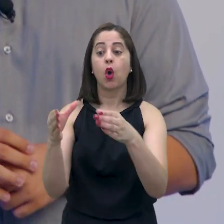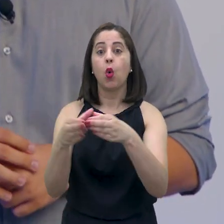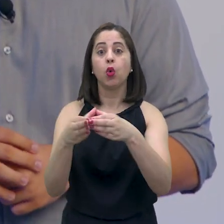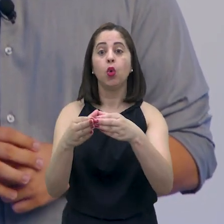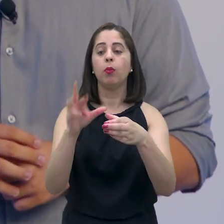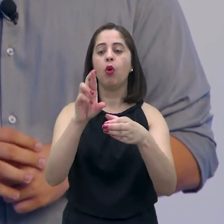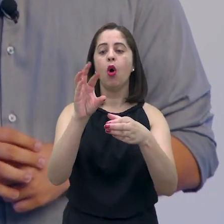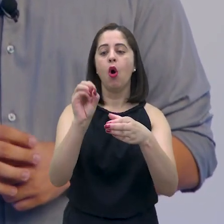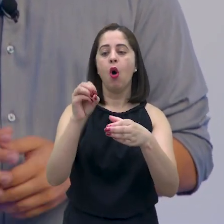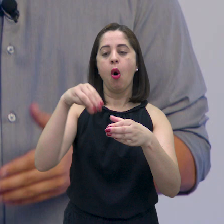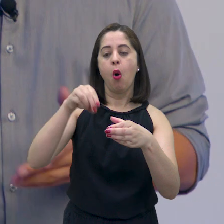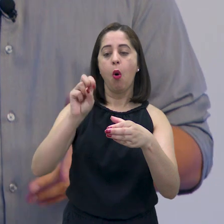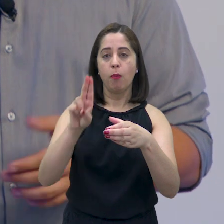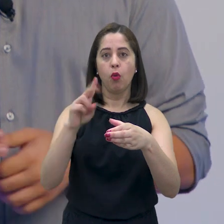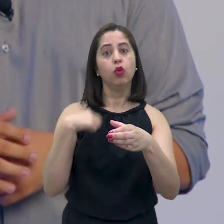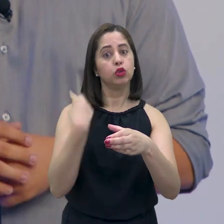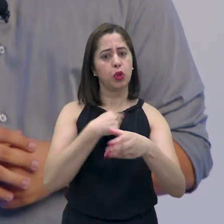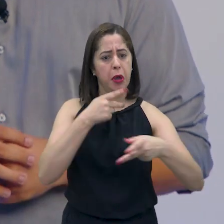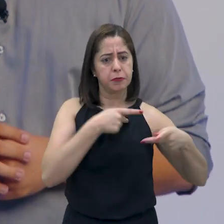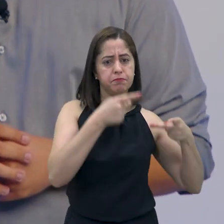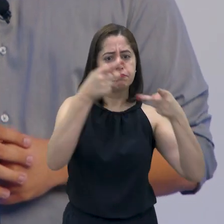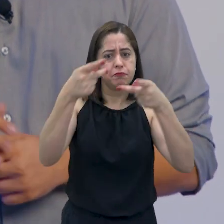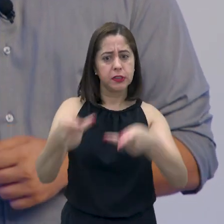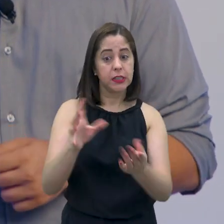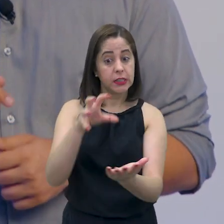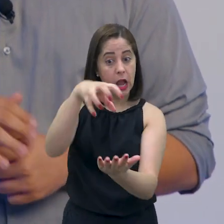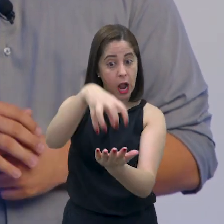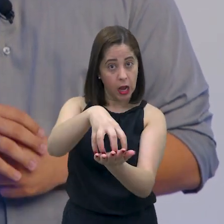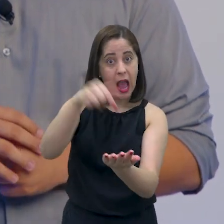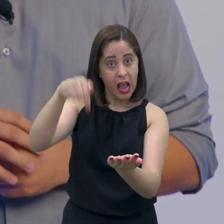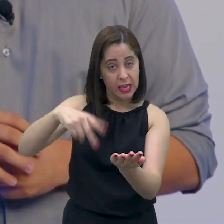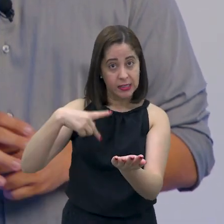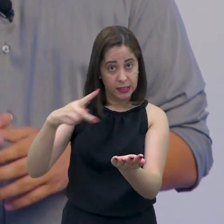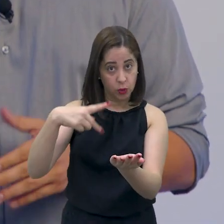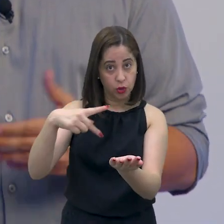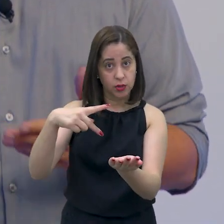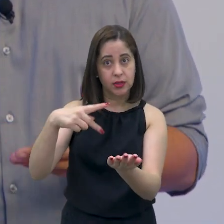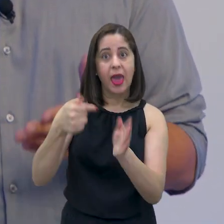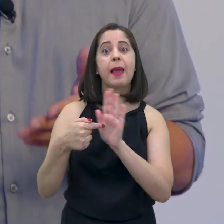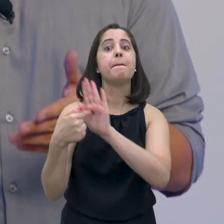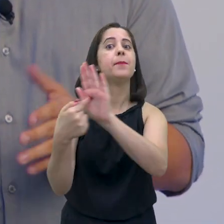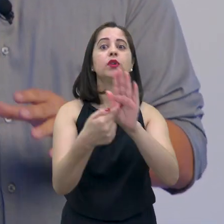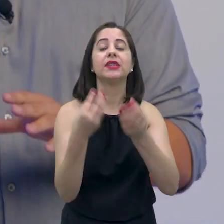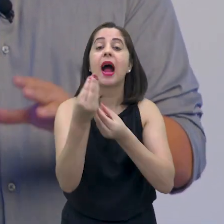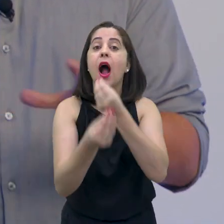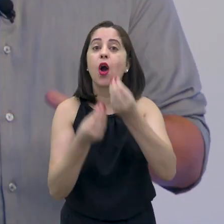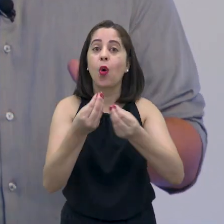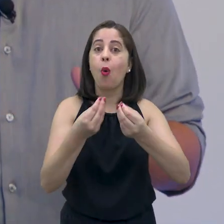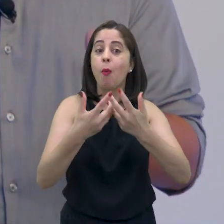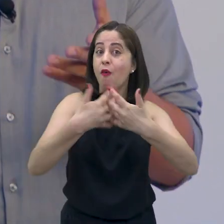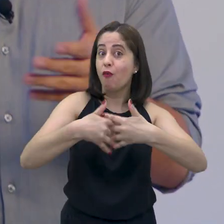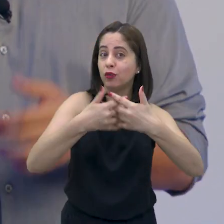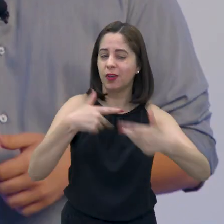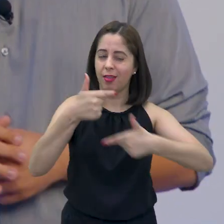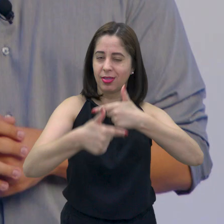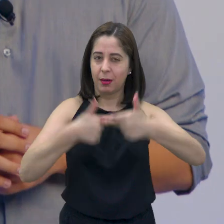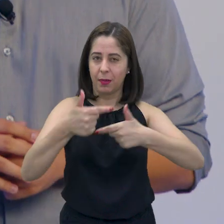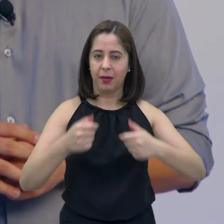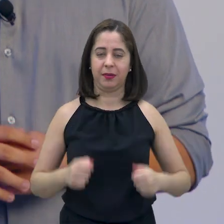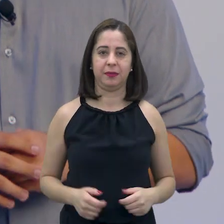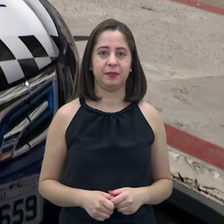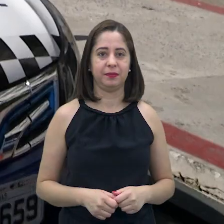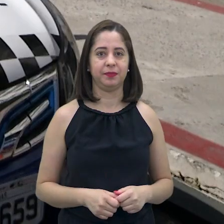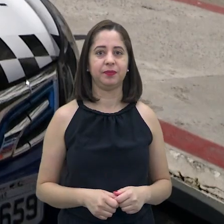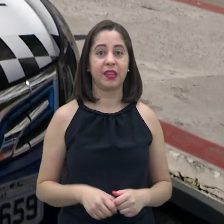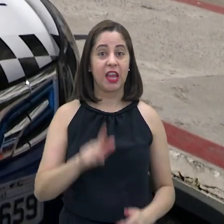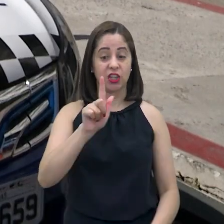Ostensiva Municipal. Nós visitamos a sede da Guarda Civil aqui de São José e vamos te mostrar agora como é o trabalho feito pelos